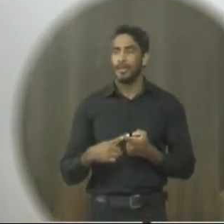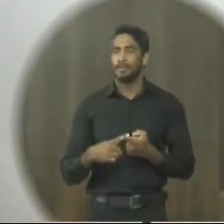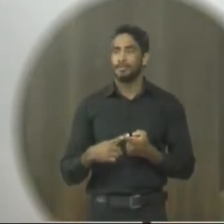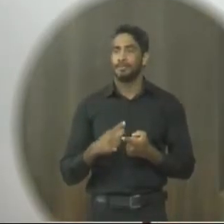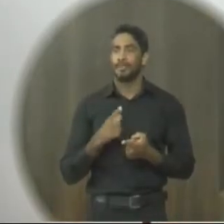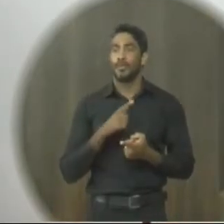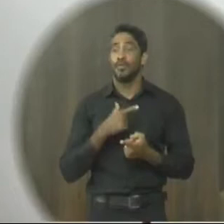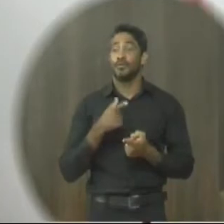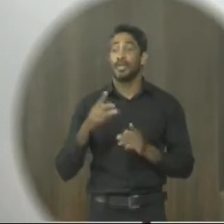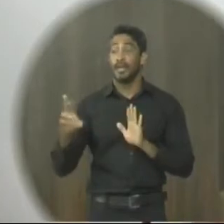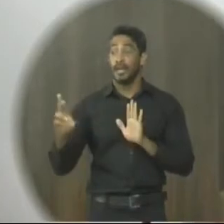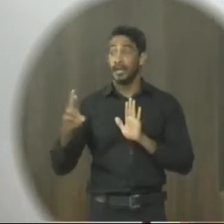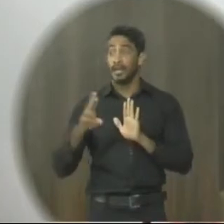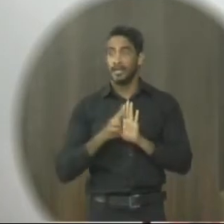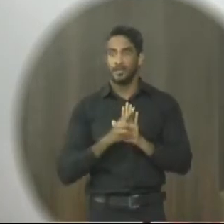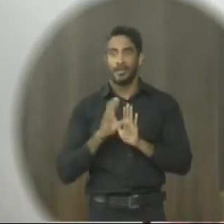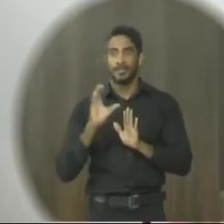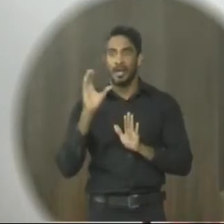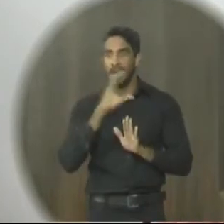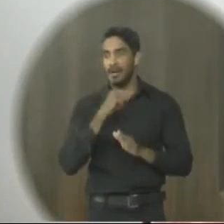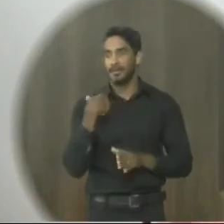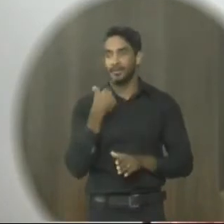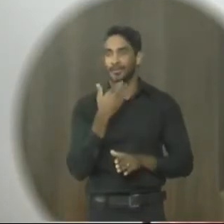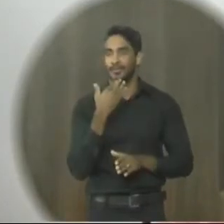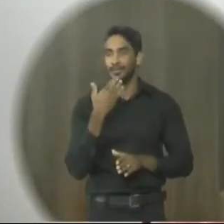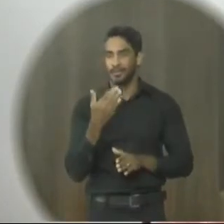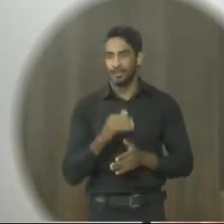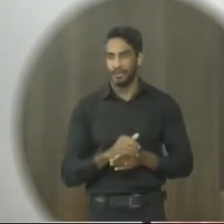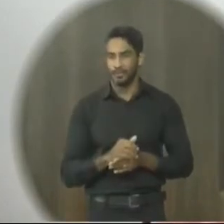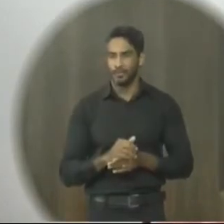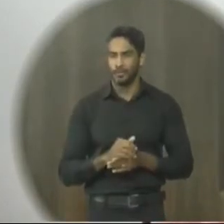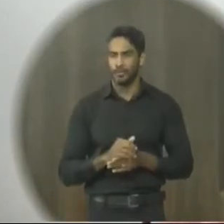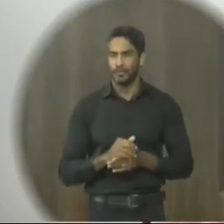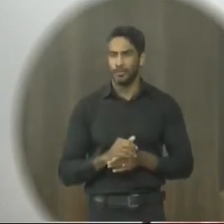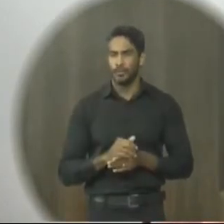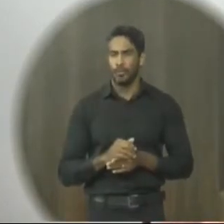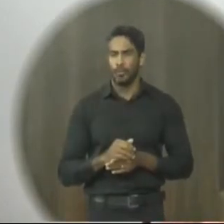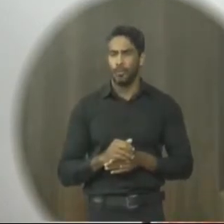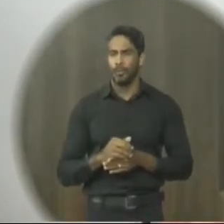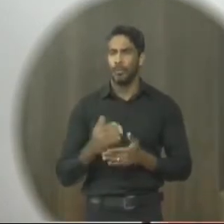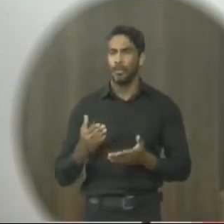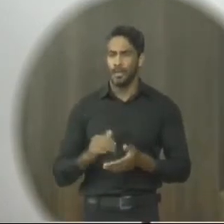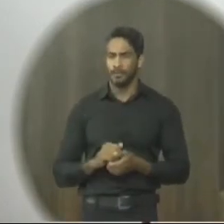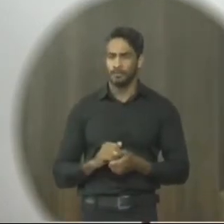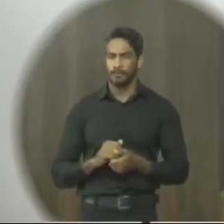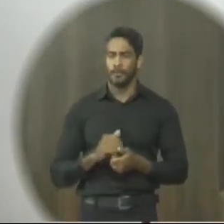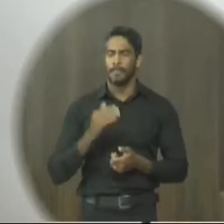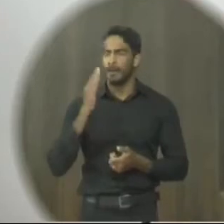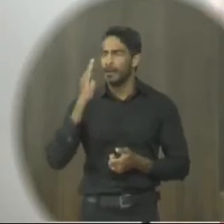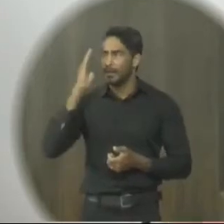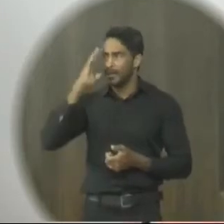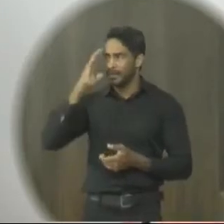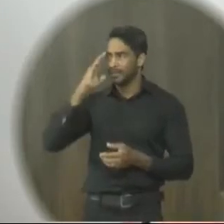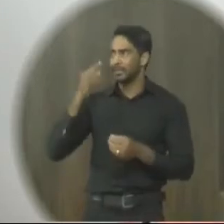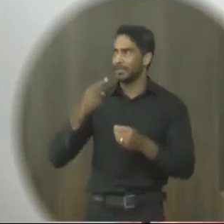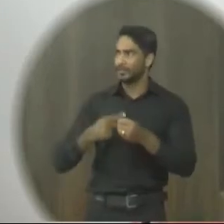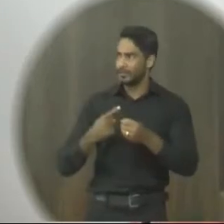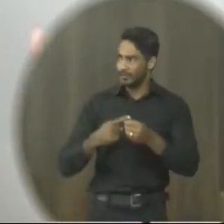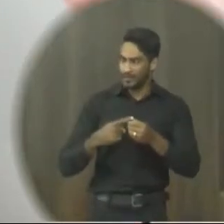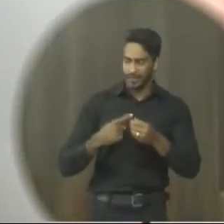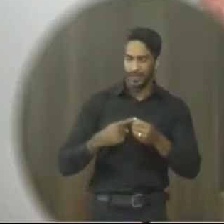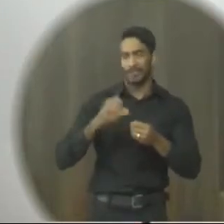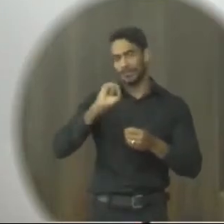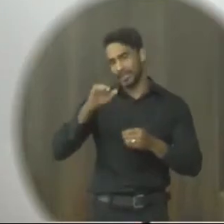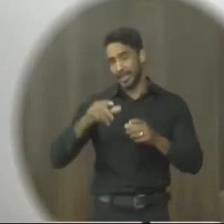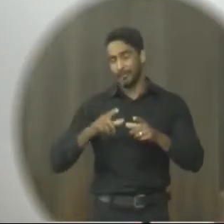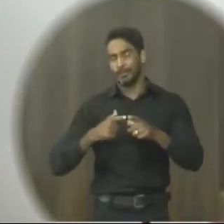aquela resposta imediata do nosso pedido. O que seria a resposta nossa? Eu sei que o município de Anabé é grande,